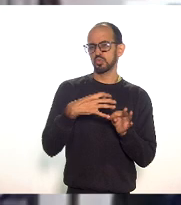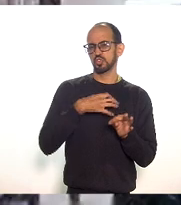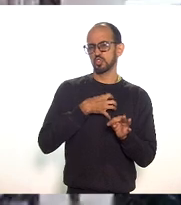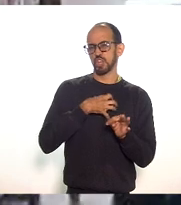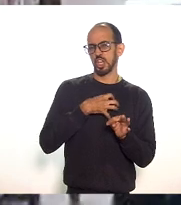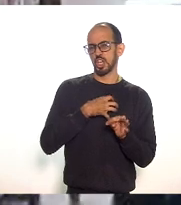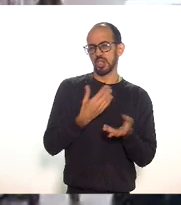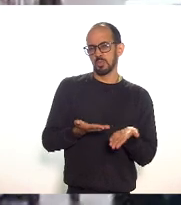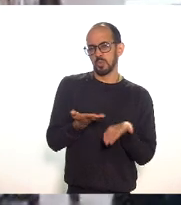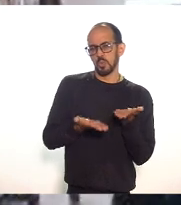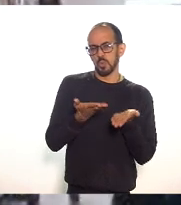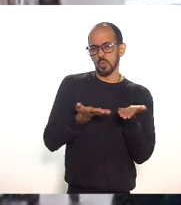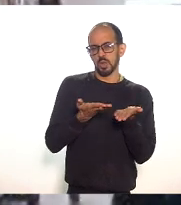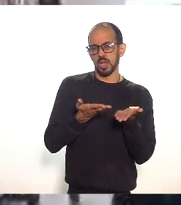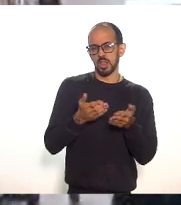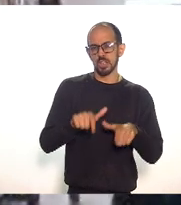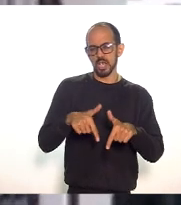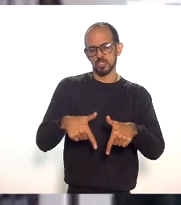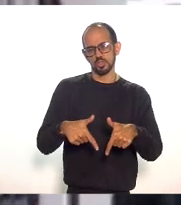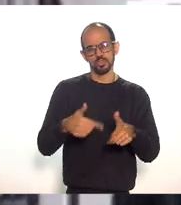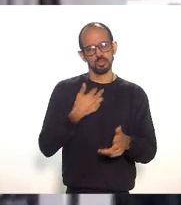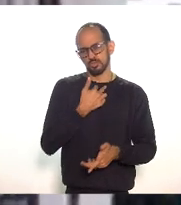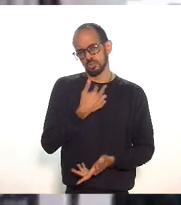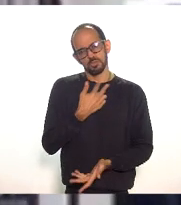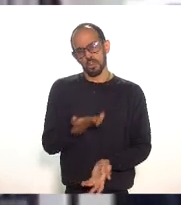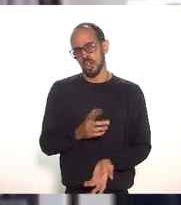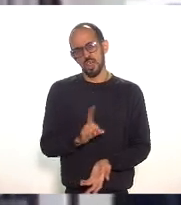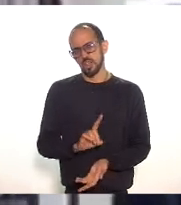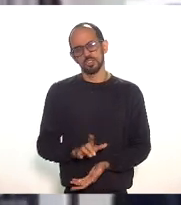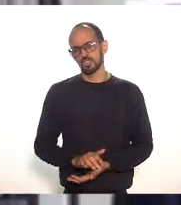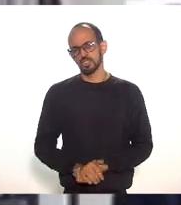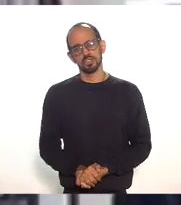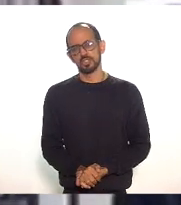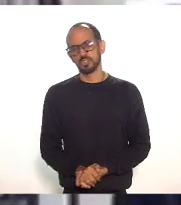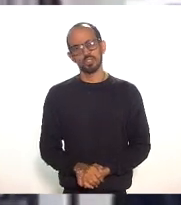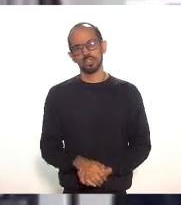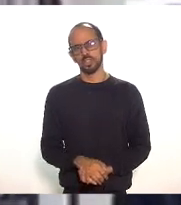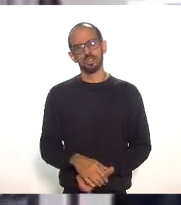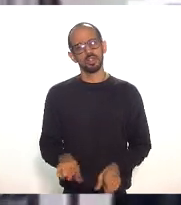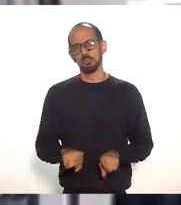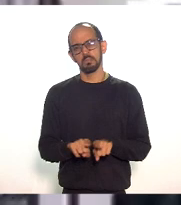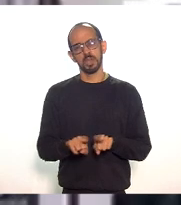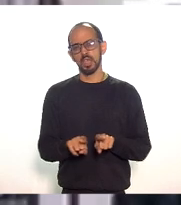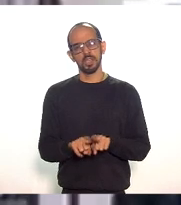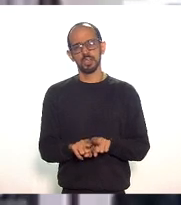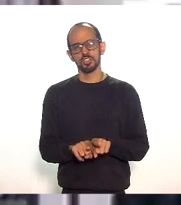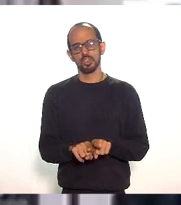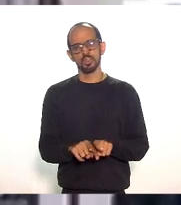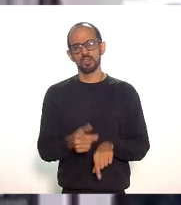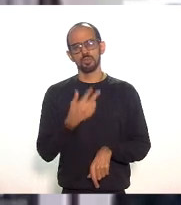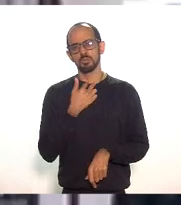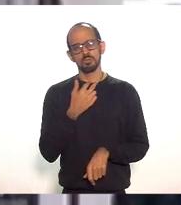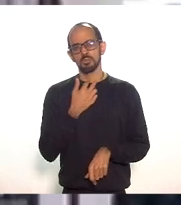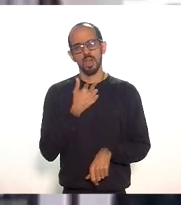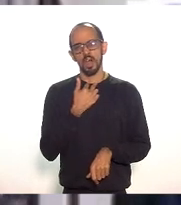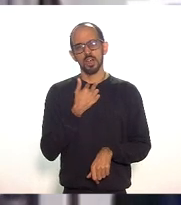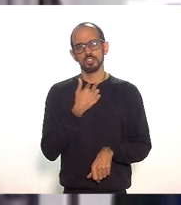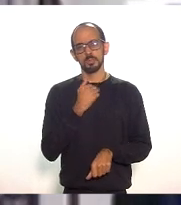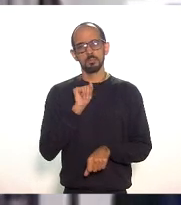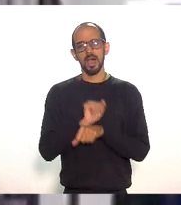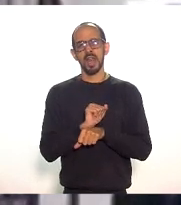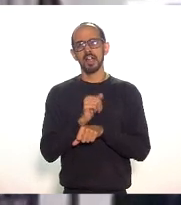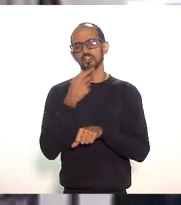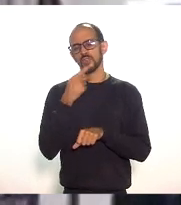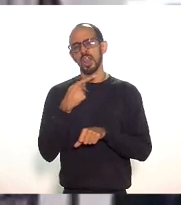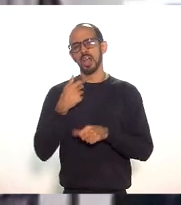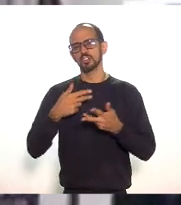de nossas ações como parlamentares. Nós não podemos, de forma alguma, abrir mão de falar aquilo que a gente acha